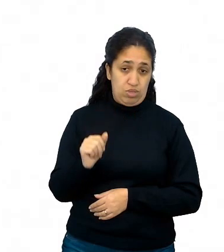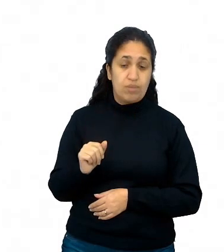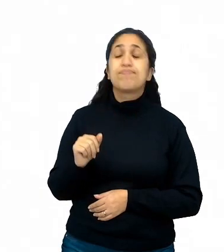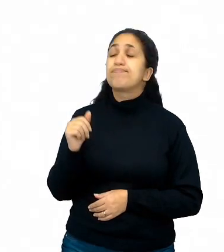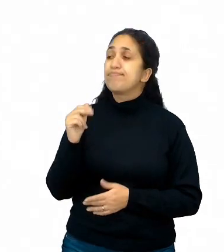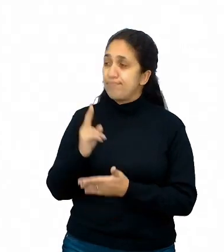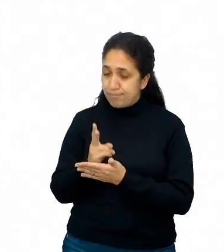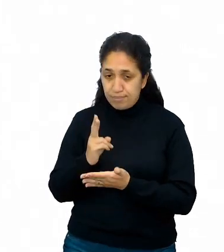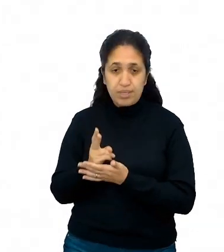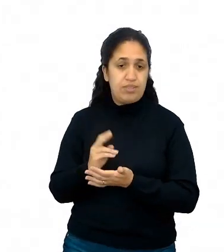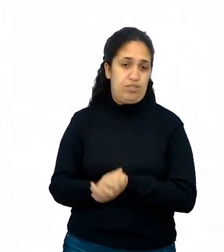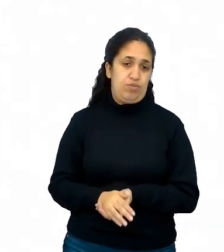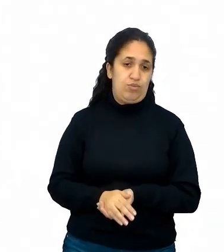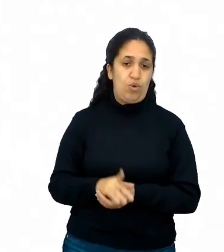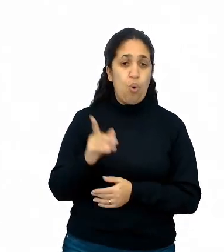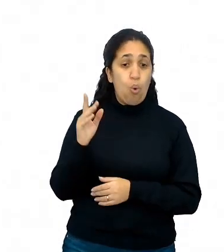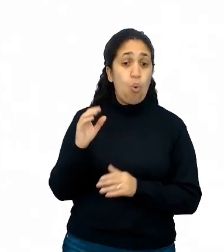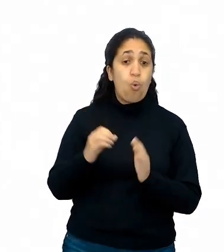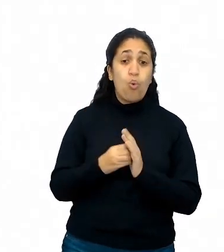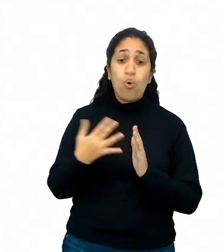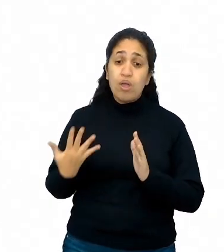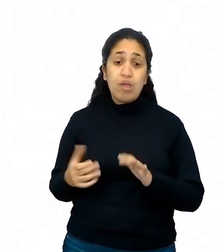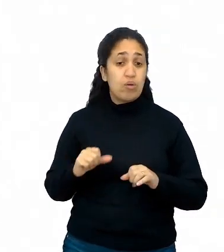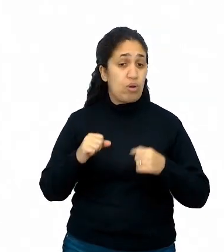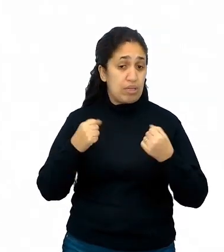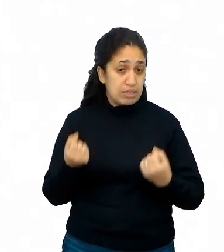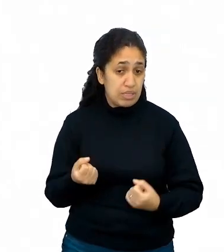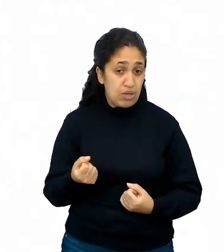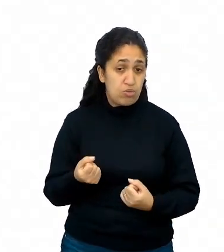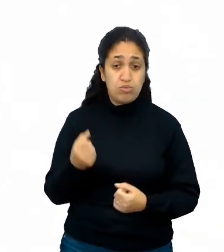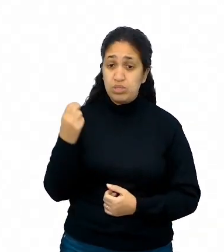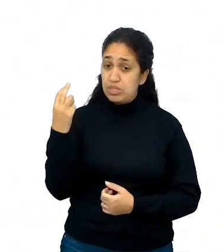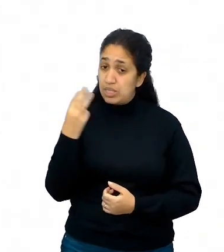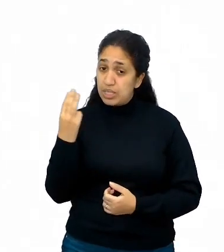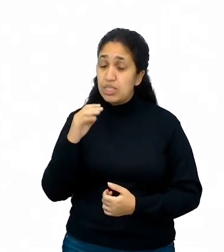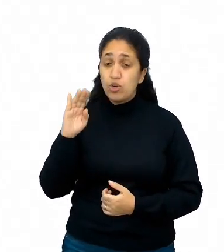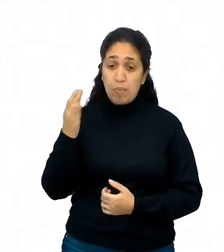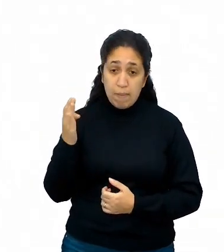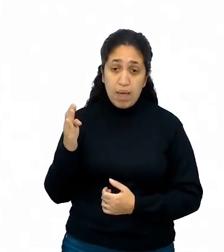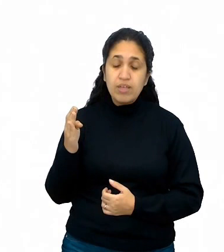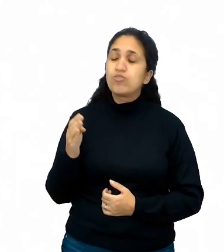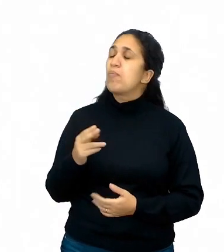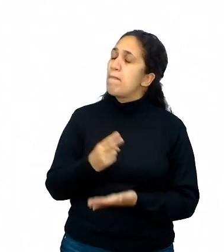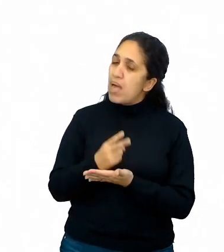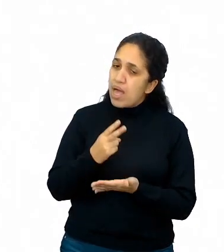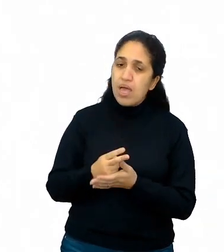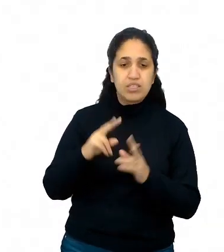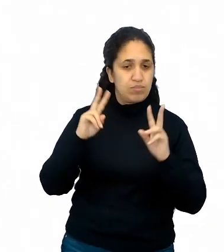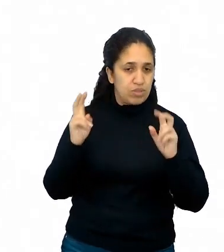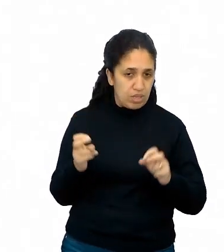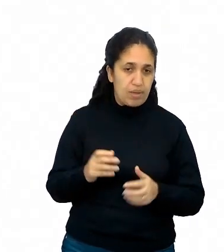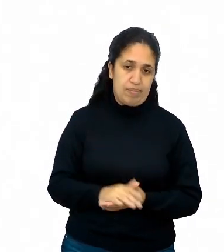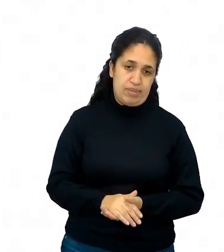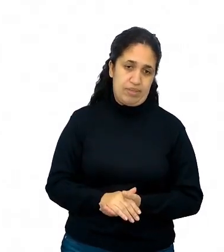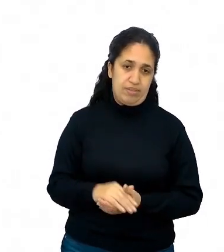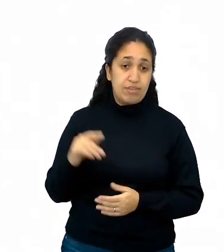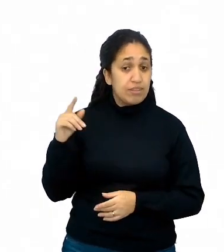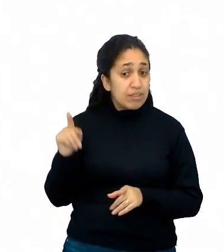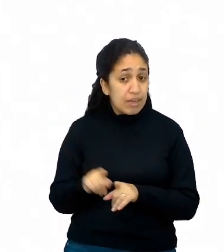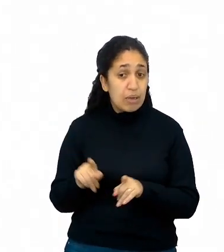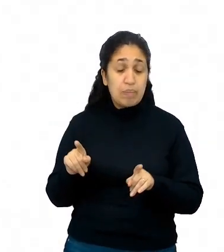função. O currículo em ação do terceiro bimestre vai falar de função.